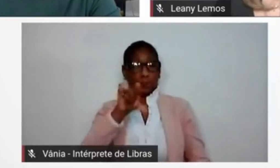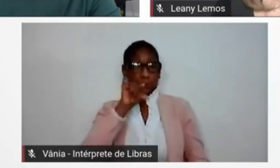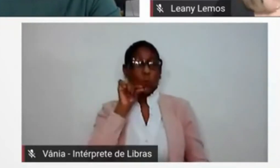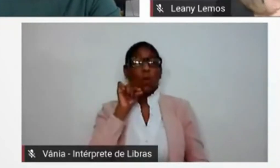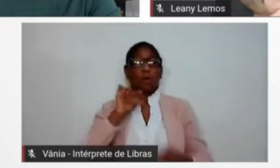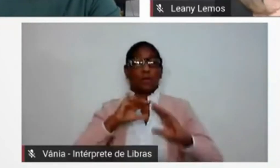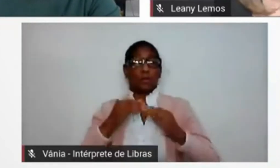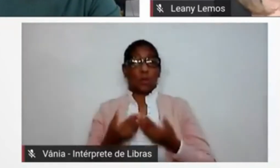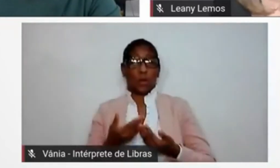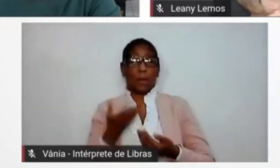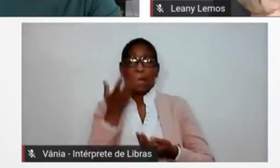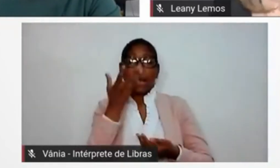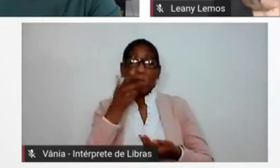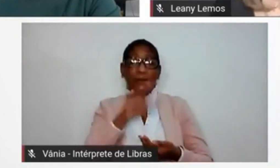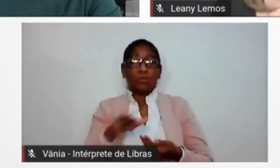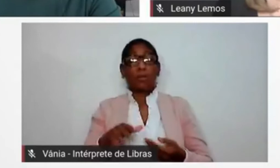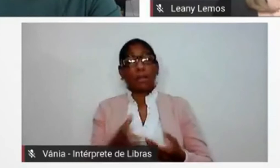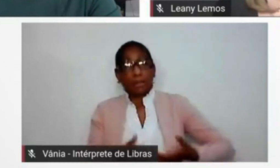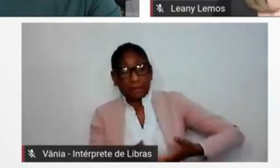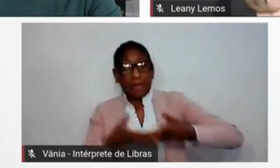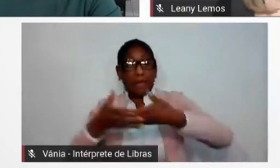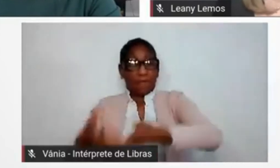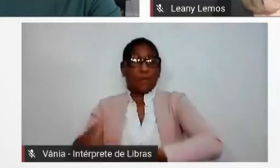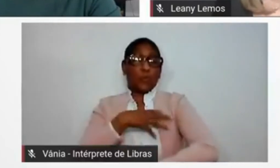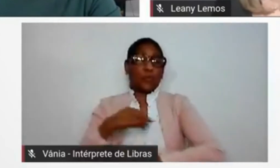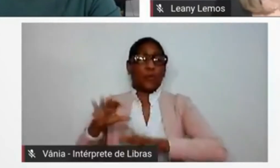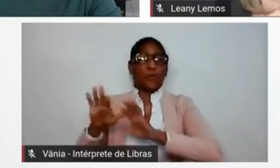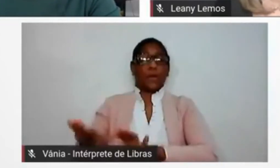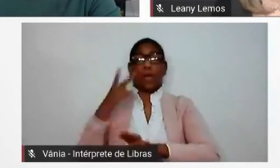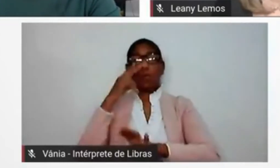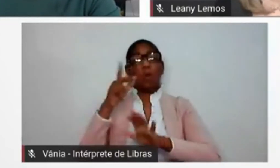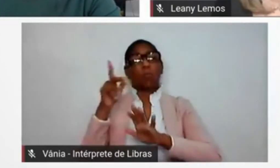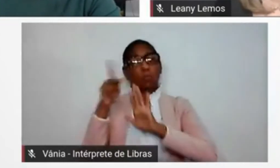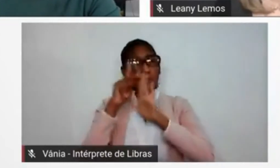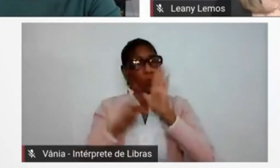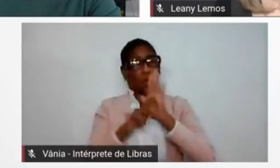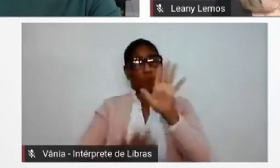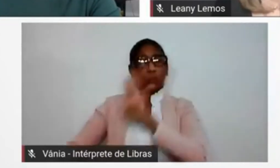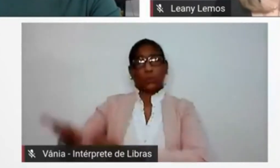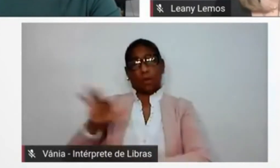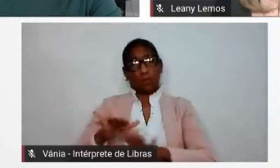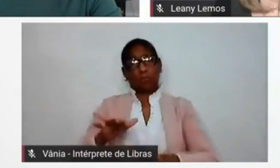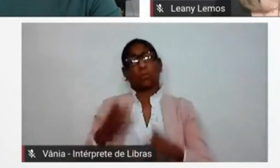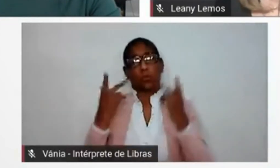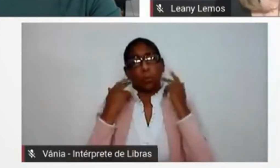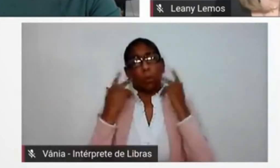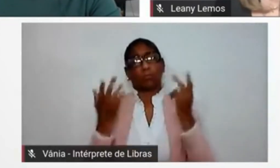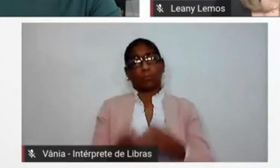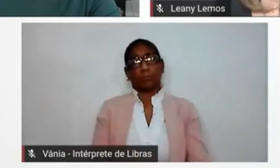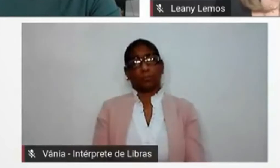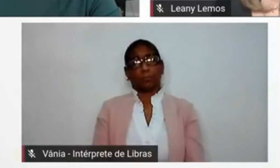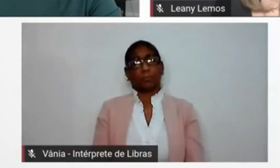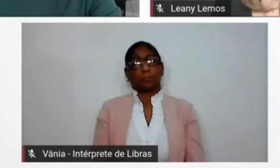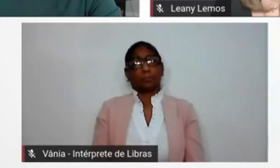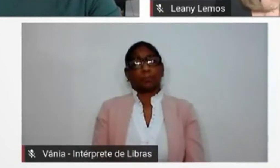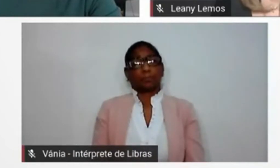de educação infantil para deixar o seu filho com o cumprimento dos protocolos, com todos os cuidados a serem